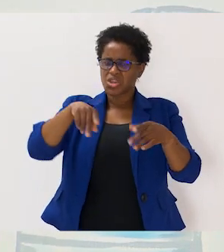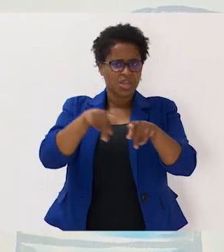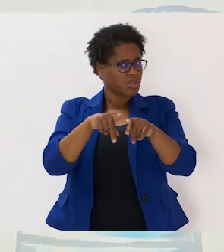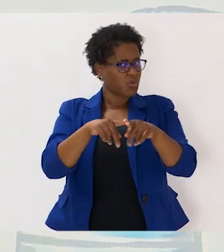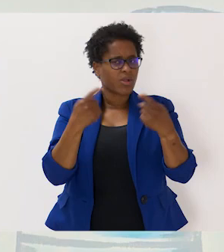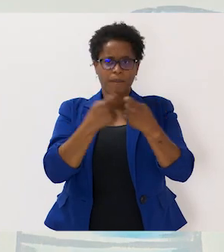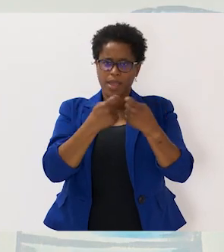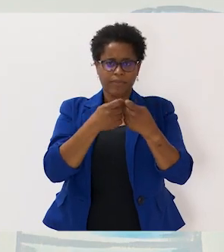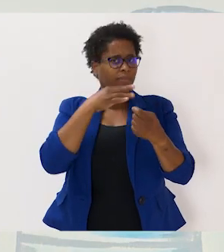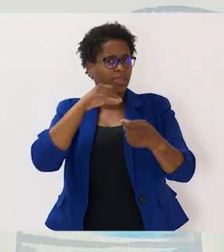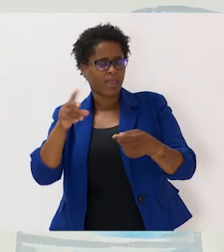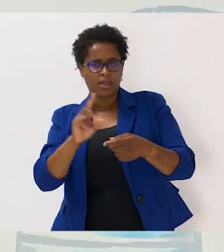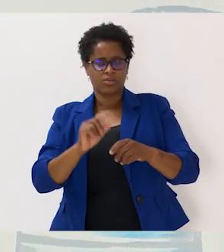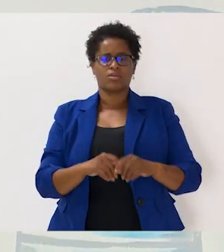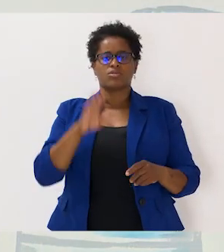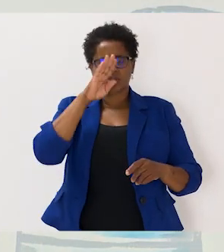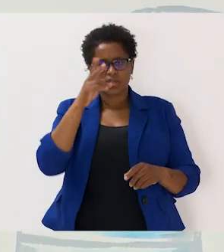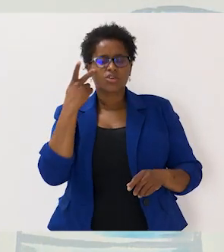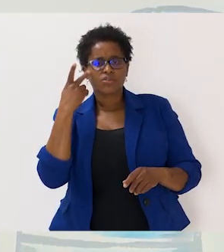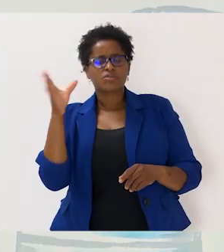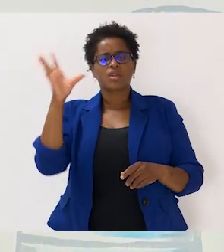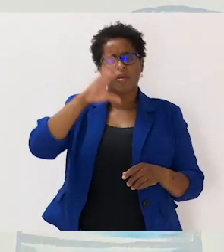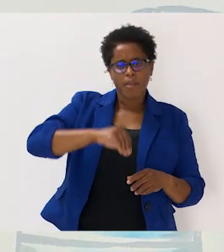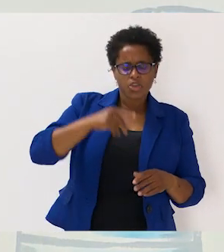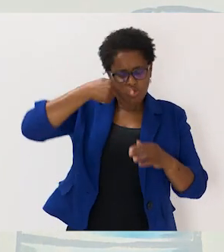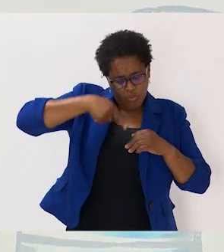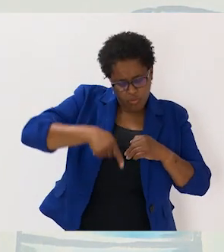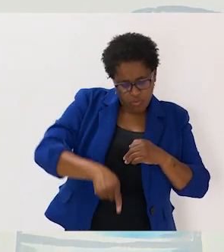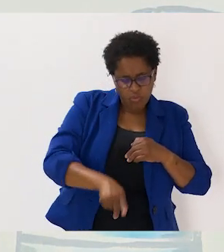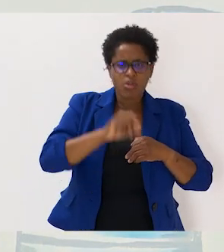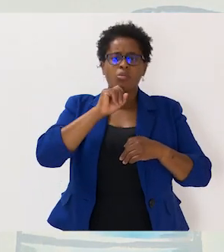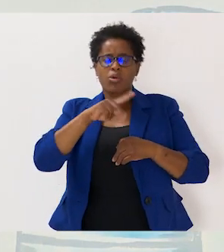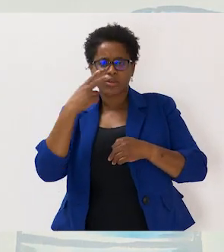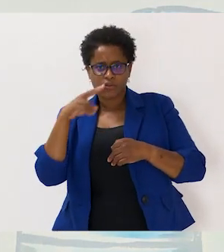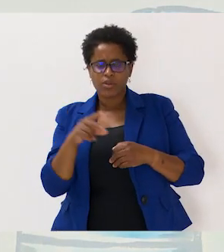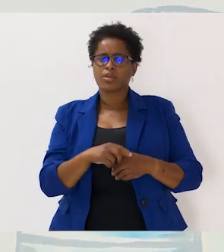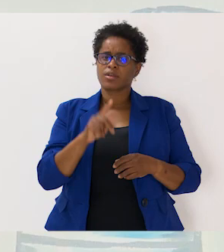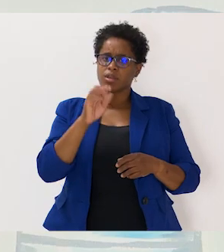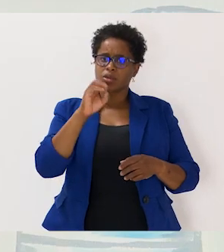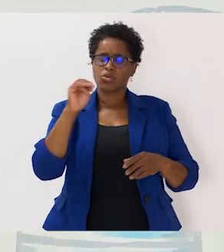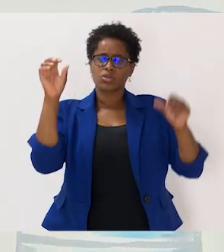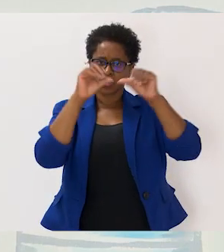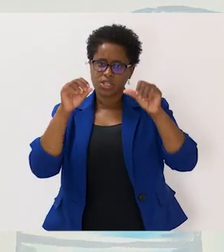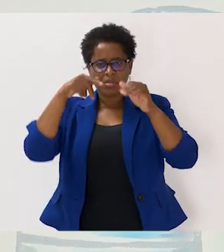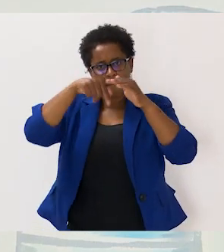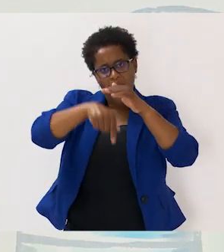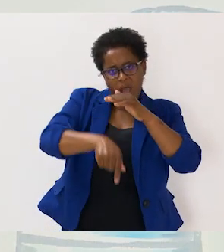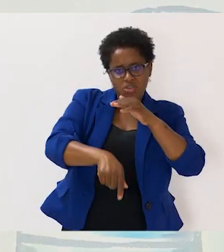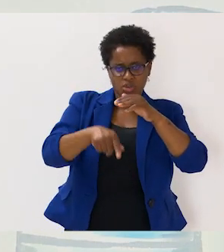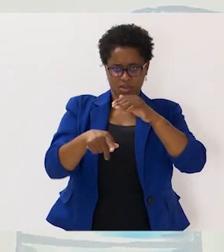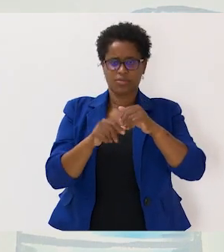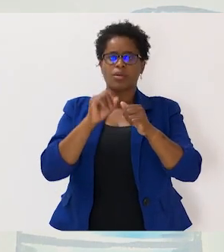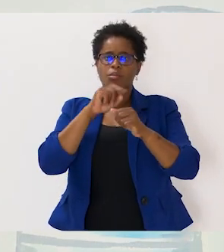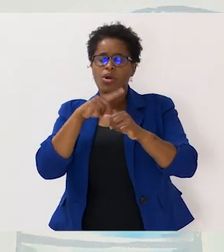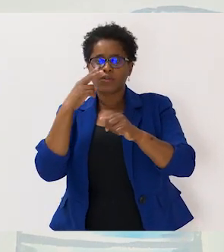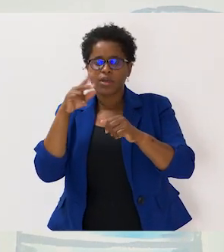da costa. Então, os seres que estão mais profundos, podem reparar o ecossistema mais abaixo aqui.